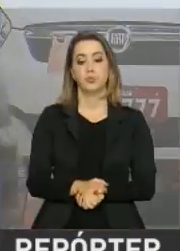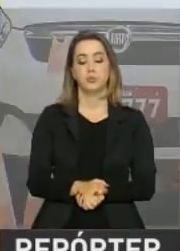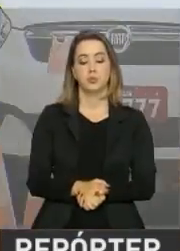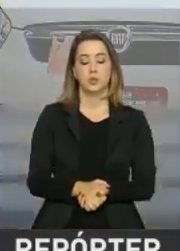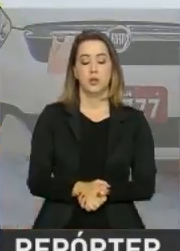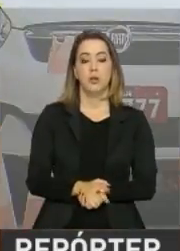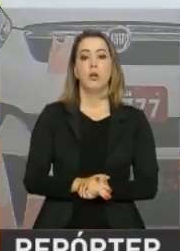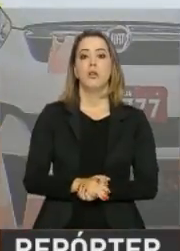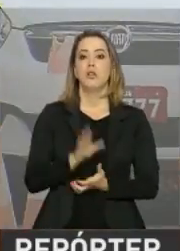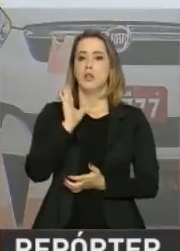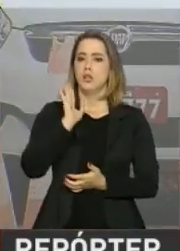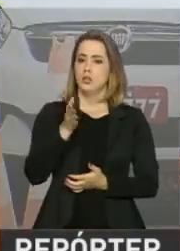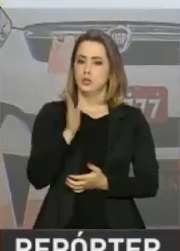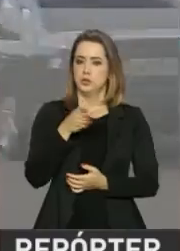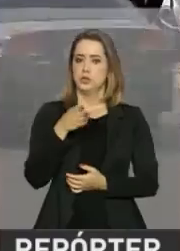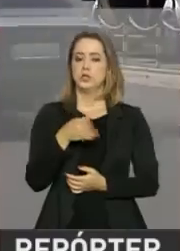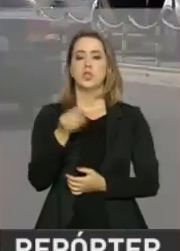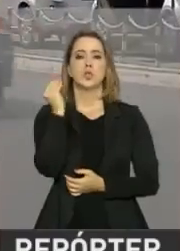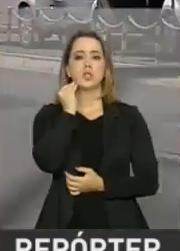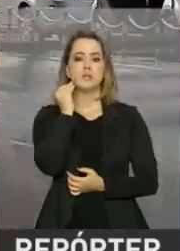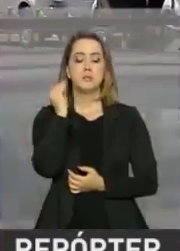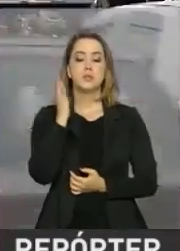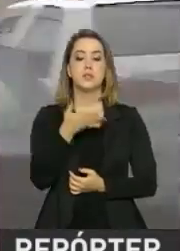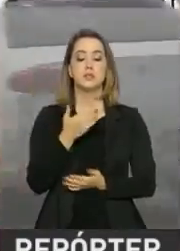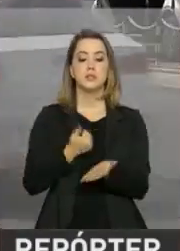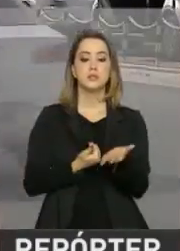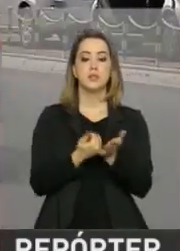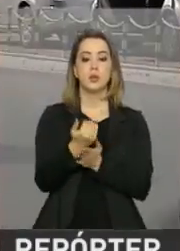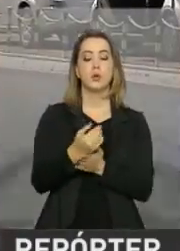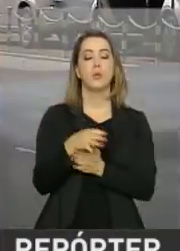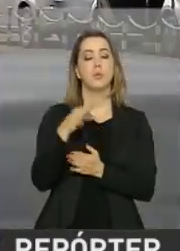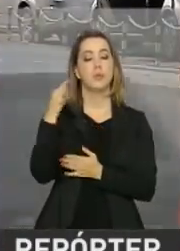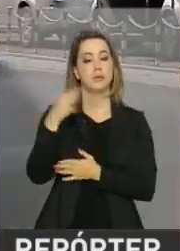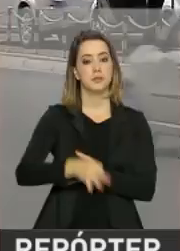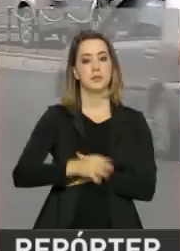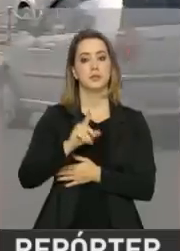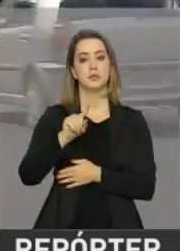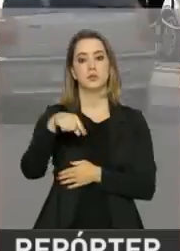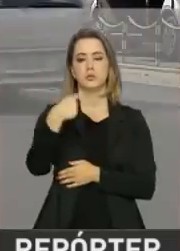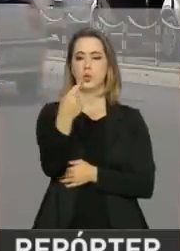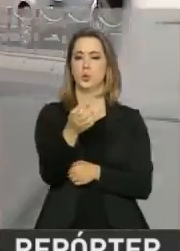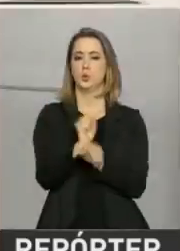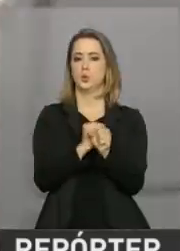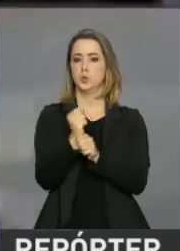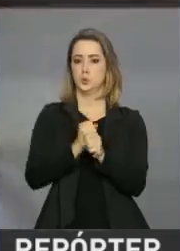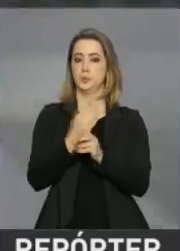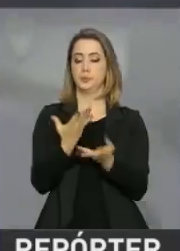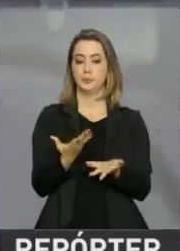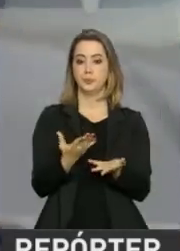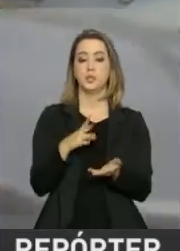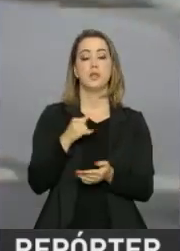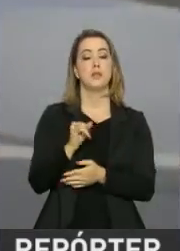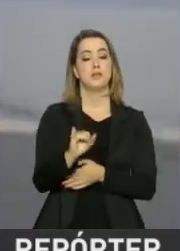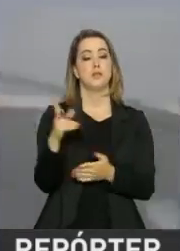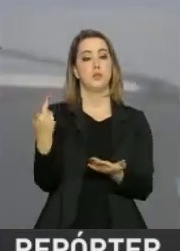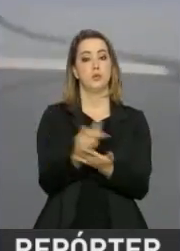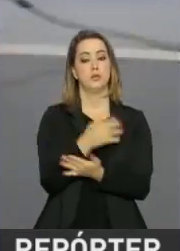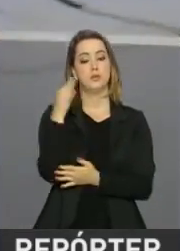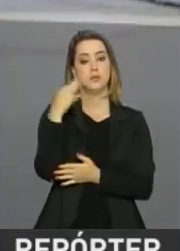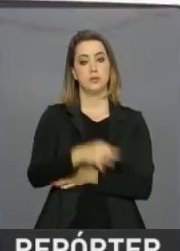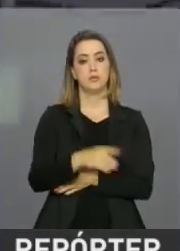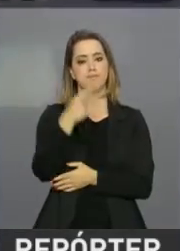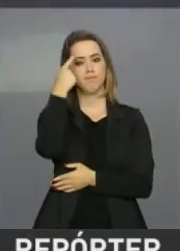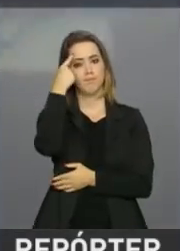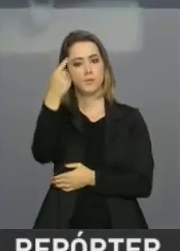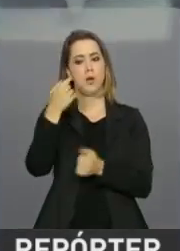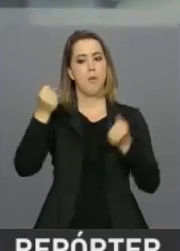sistema já está em fase de testes e vai começar a funcionar no início de 2017 se tudo der certo a